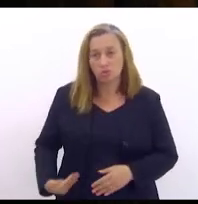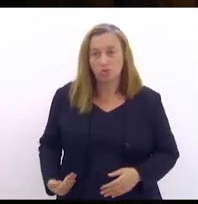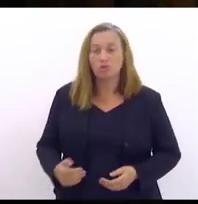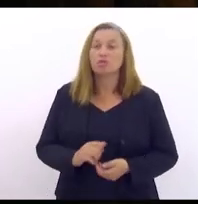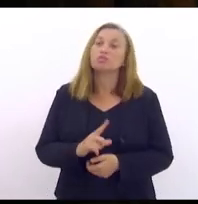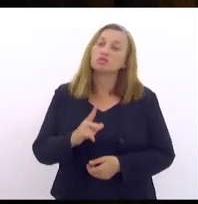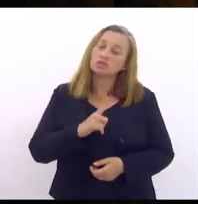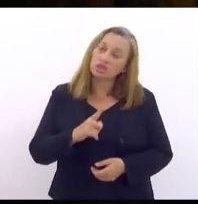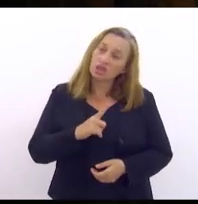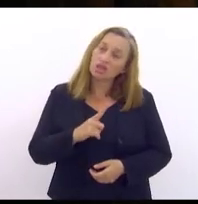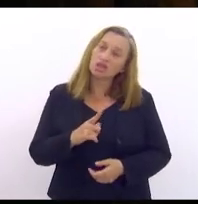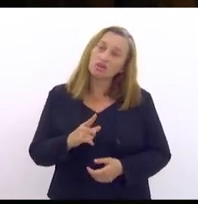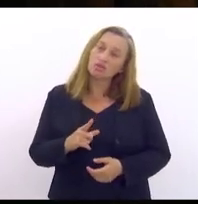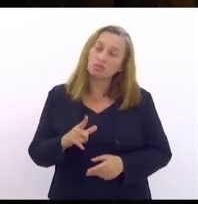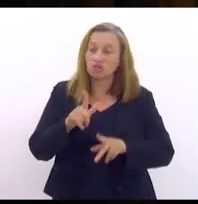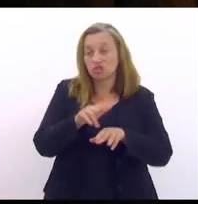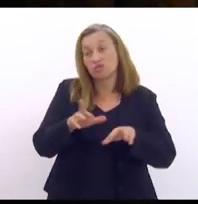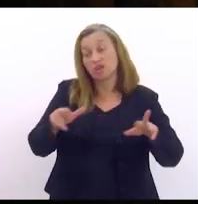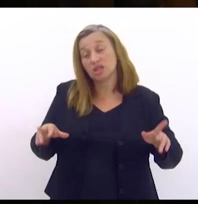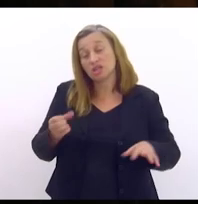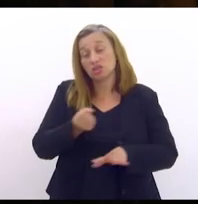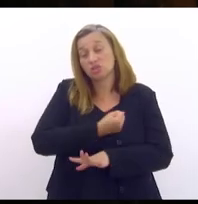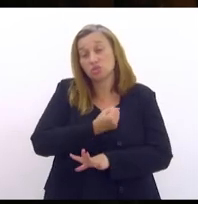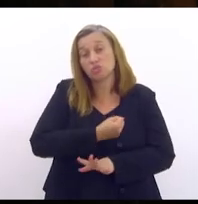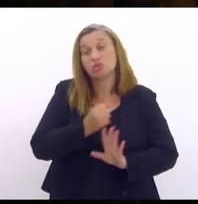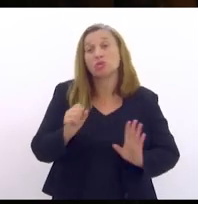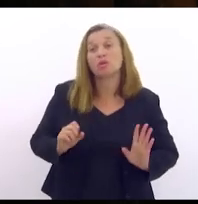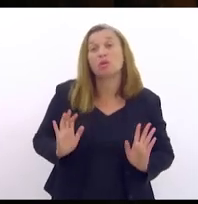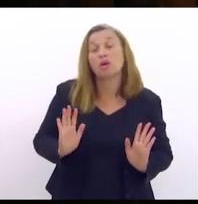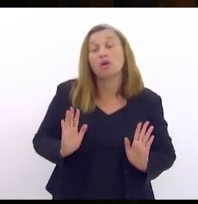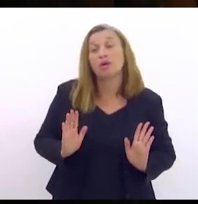uma distinção clara entre números e